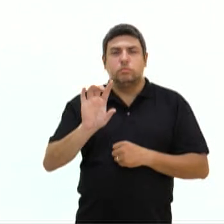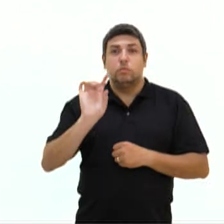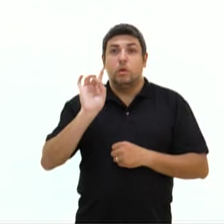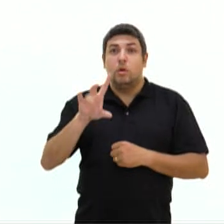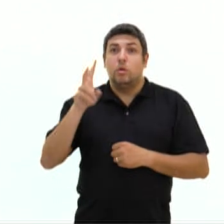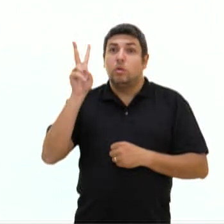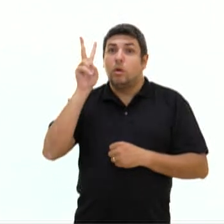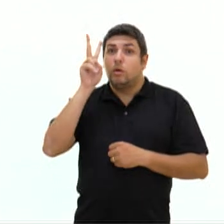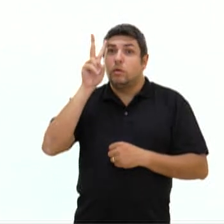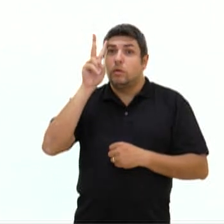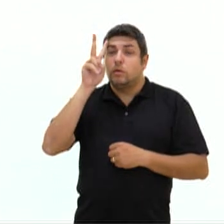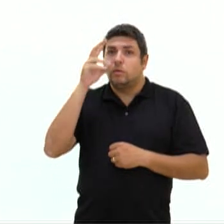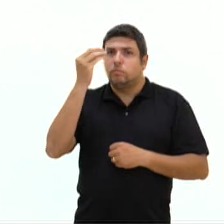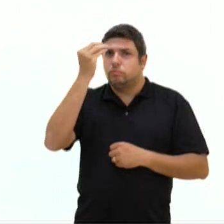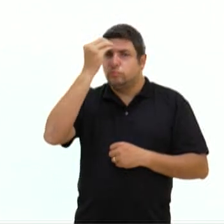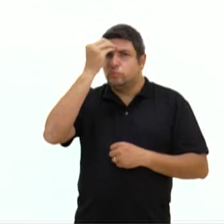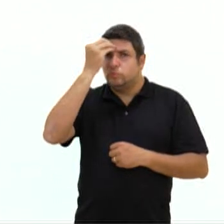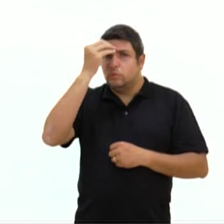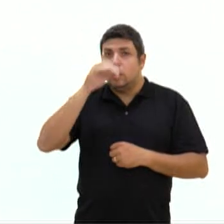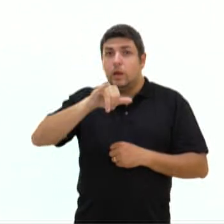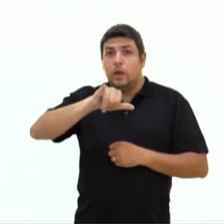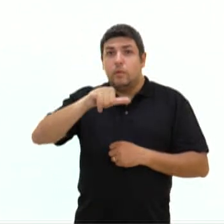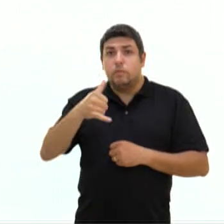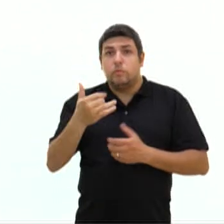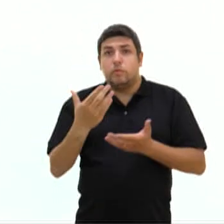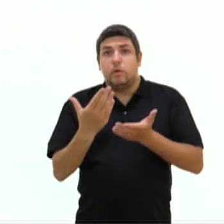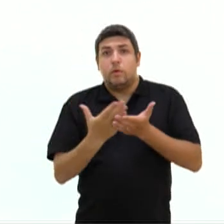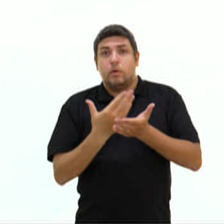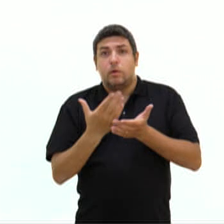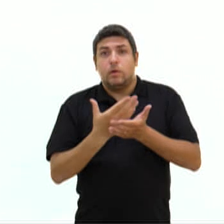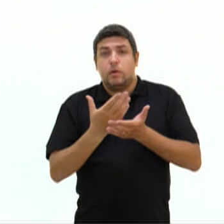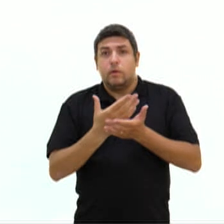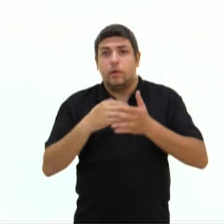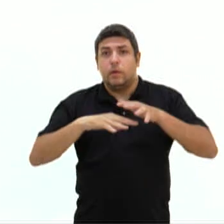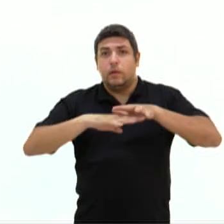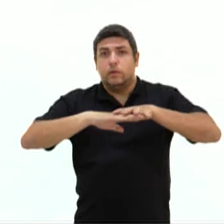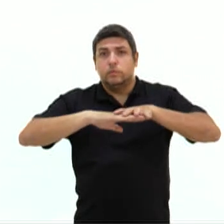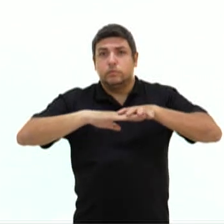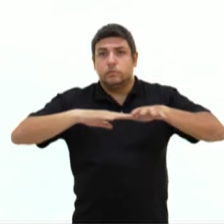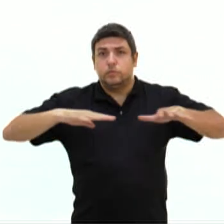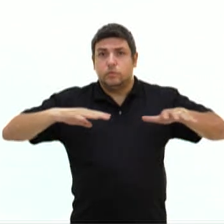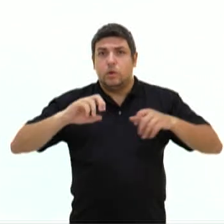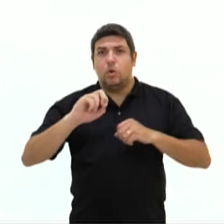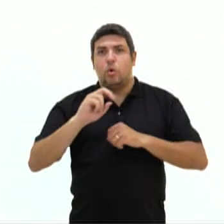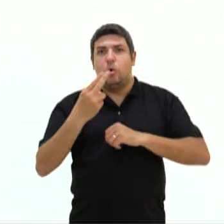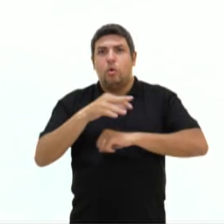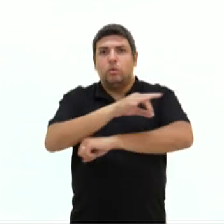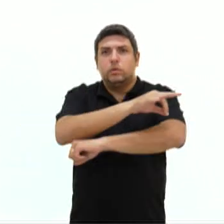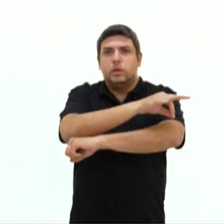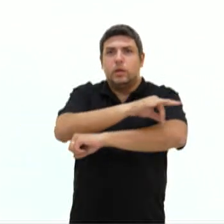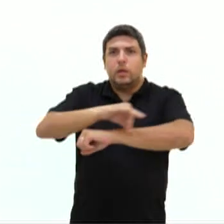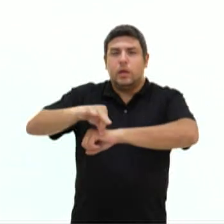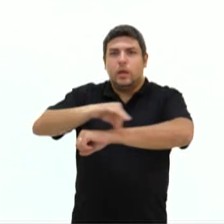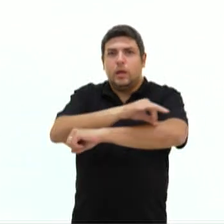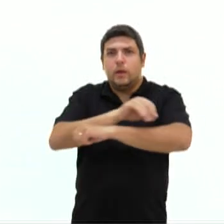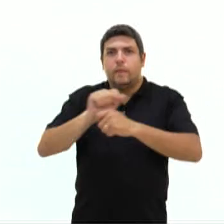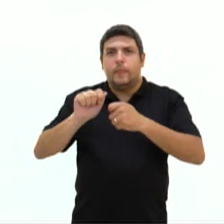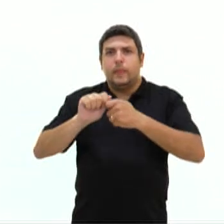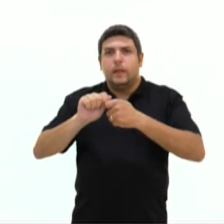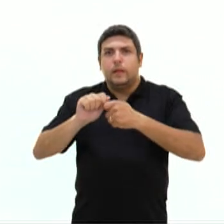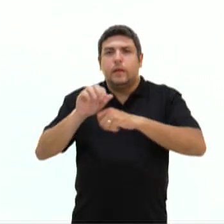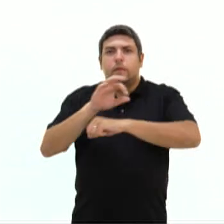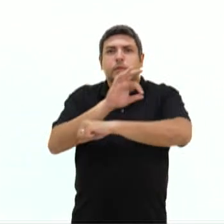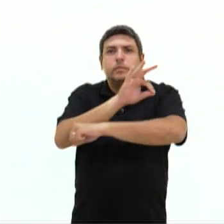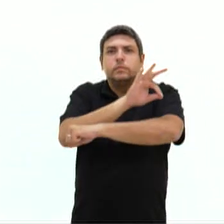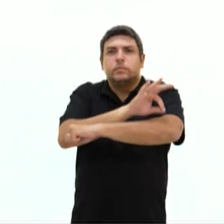relembrando, faça no caderno quadriculado ou pegue a régua e faça a marcação de centímetro em centímetro dos